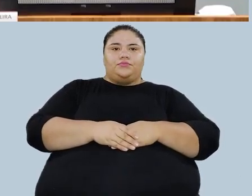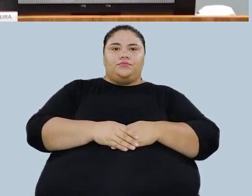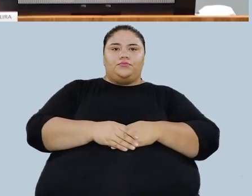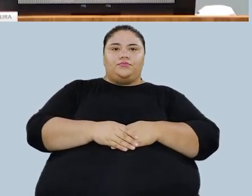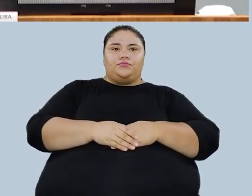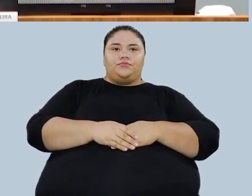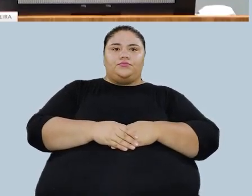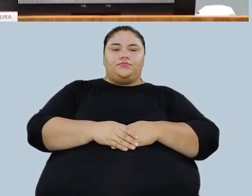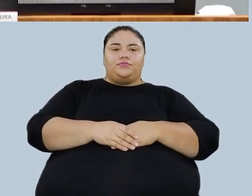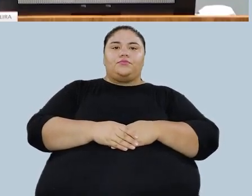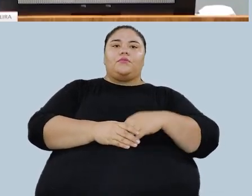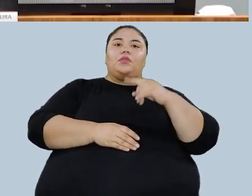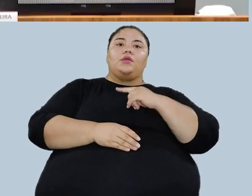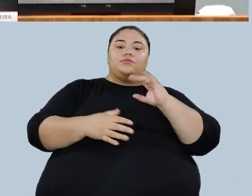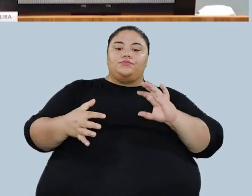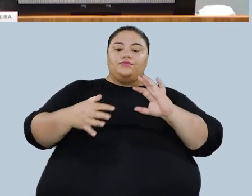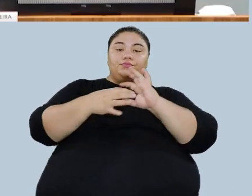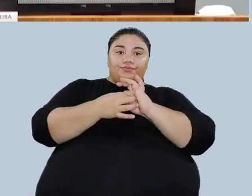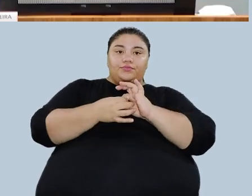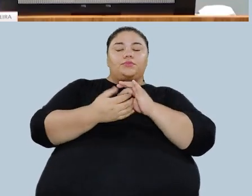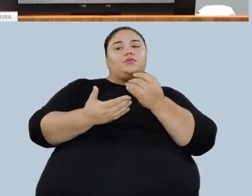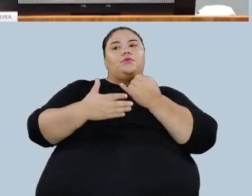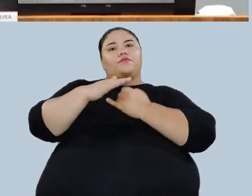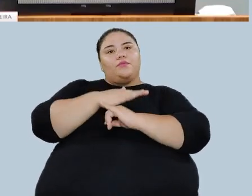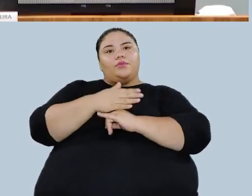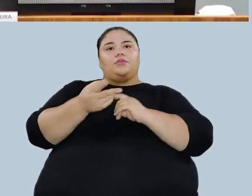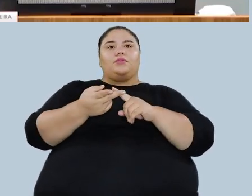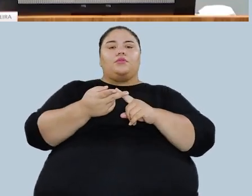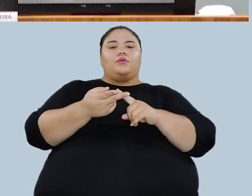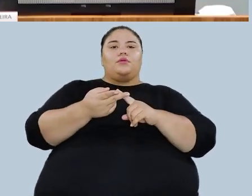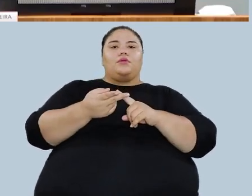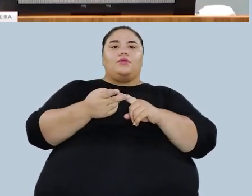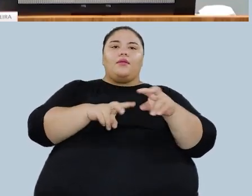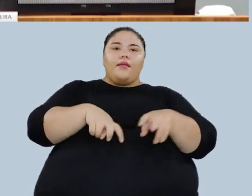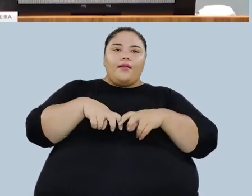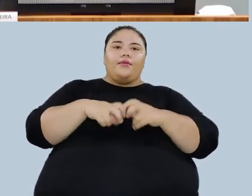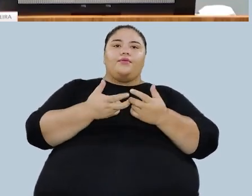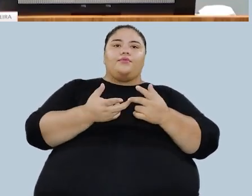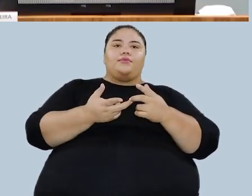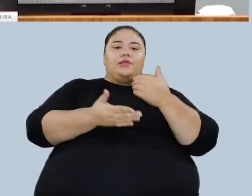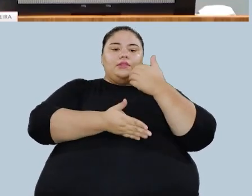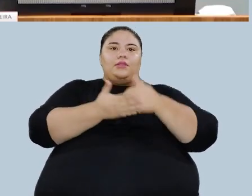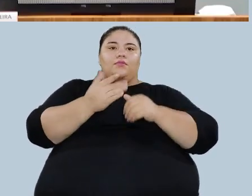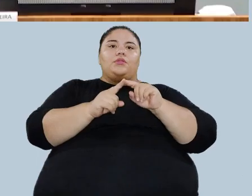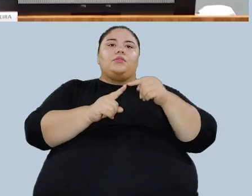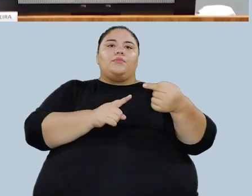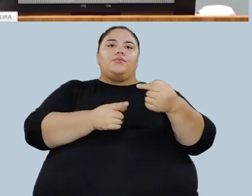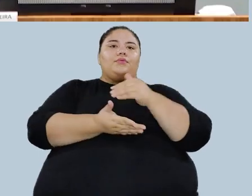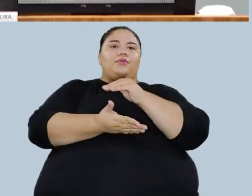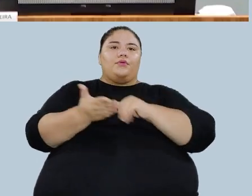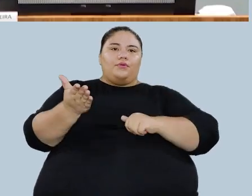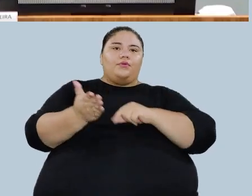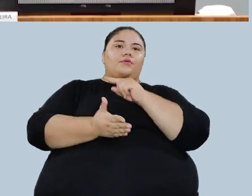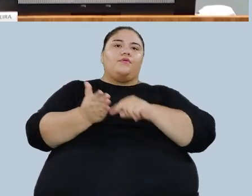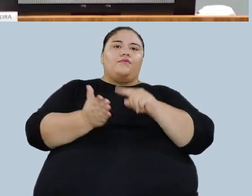que envolviam, né, os fundos de investimento imobiliário, FIAGROS, etc., e que eles passaram a ser tributados após um